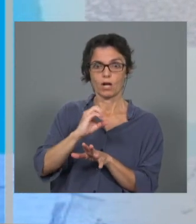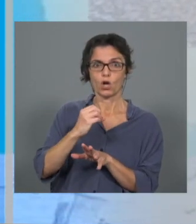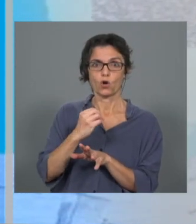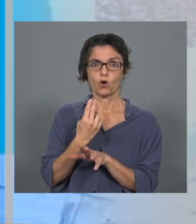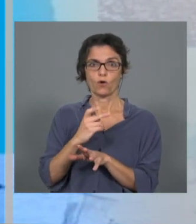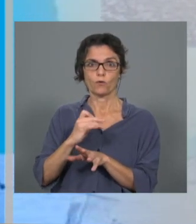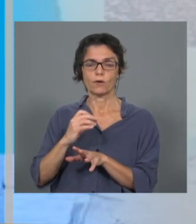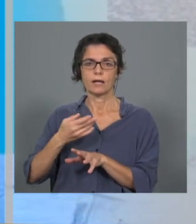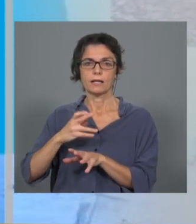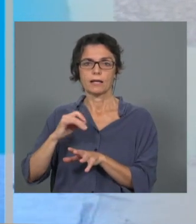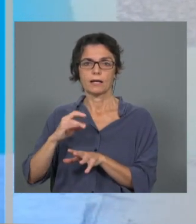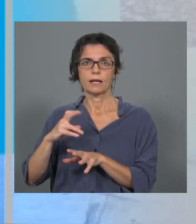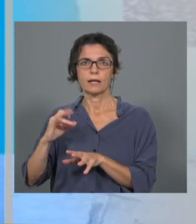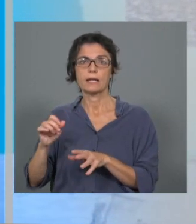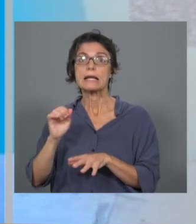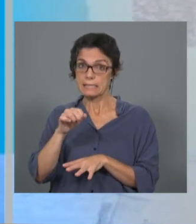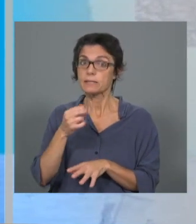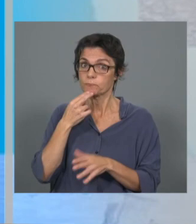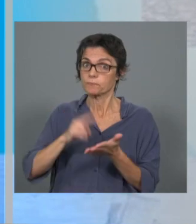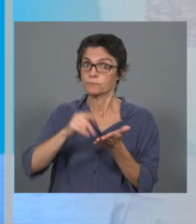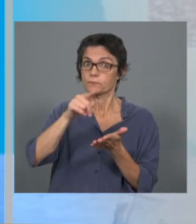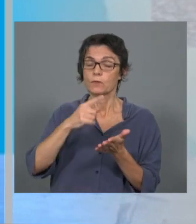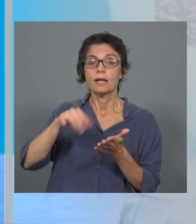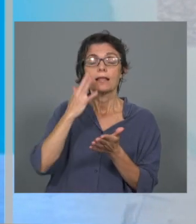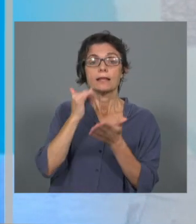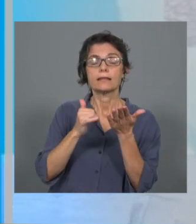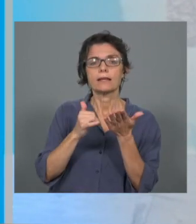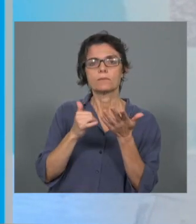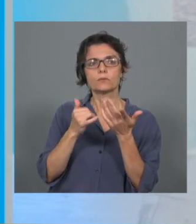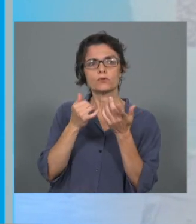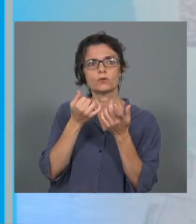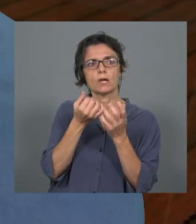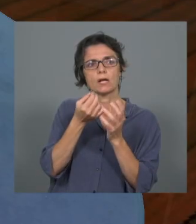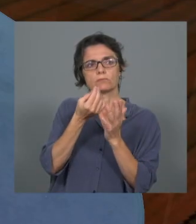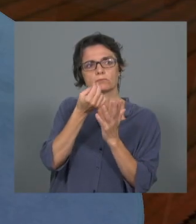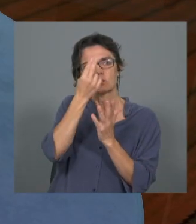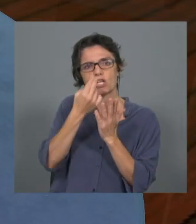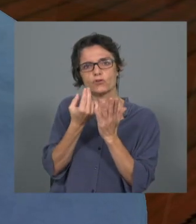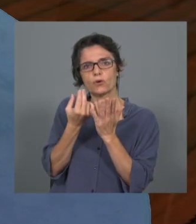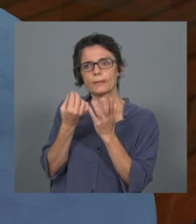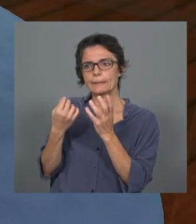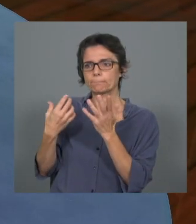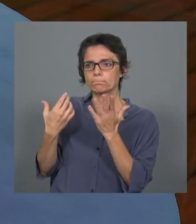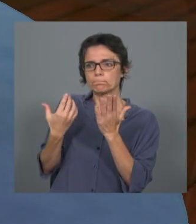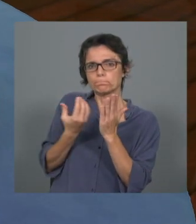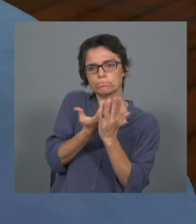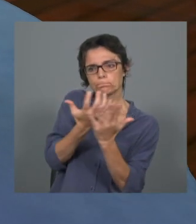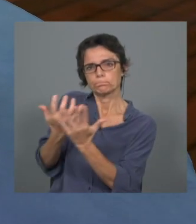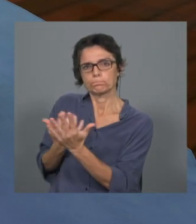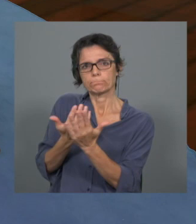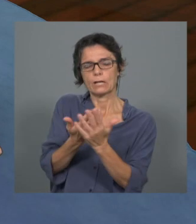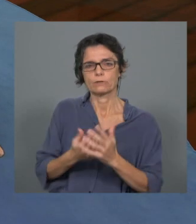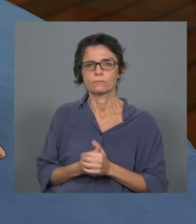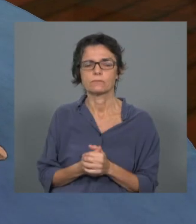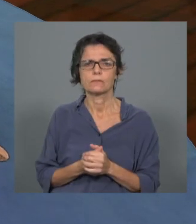realmente ir buscar todo o aspecto histórico e toda a envolvente do filme. É um filme que conta com um elenco, digamos,